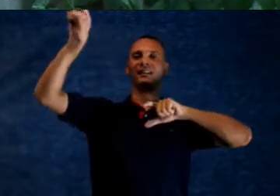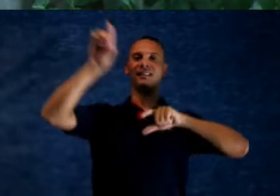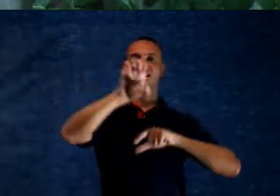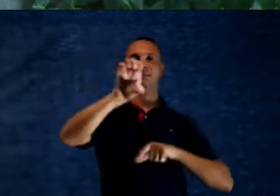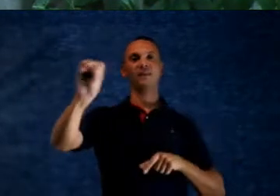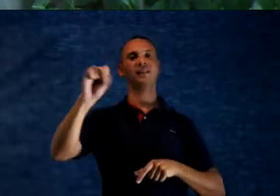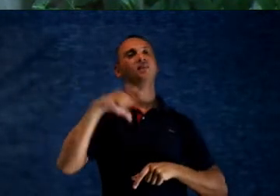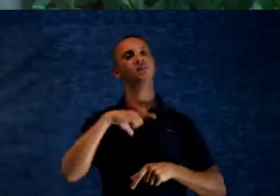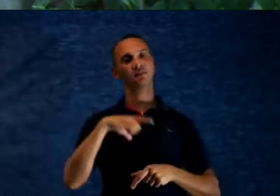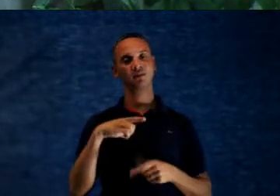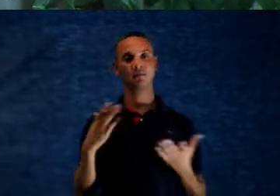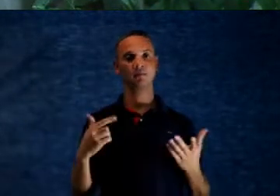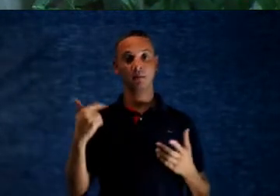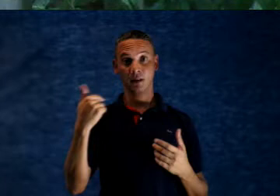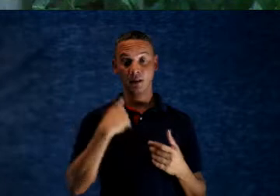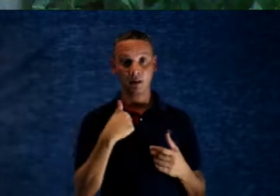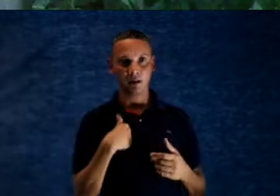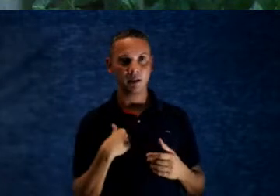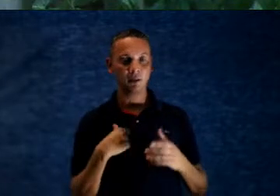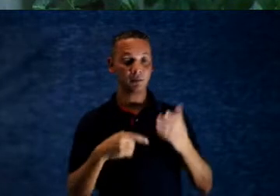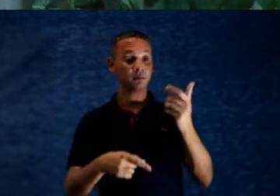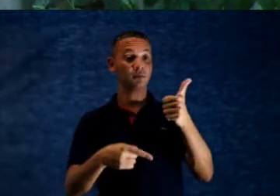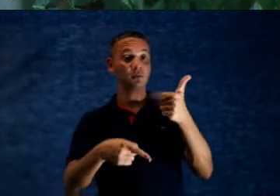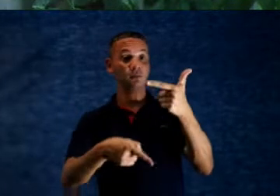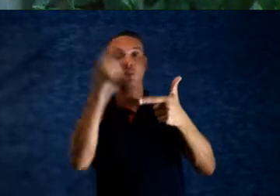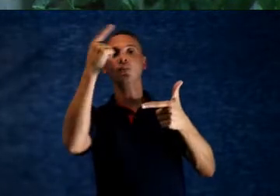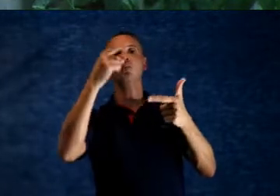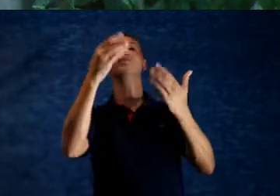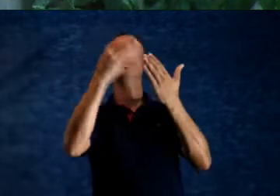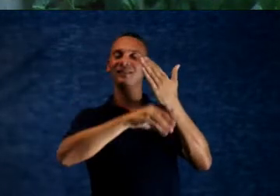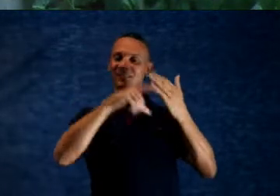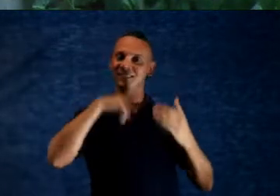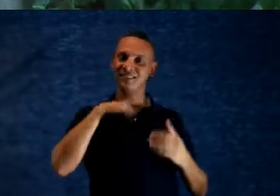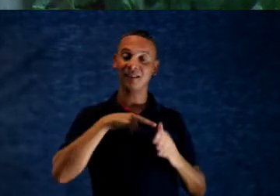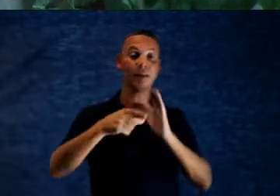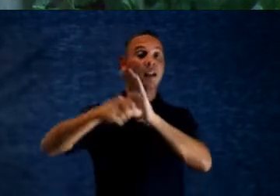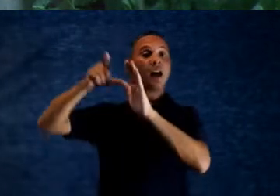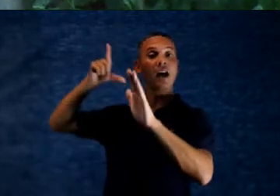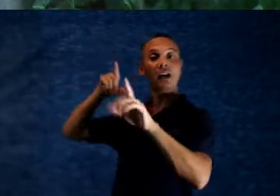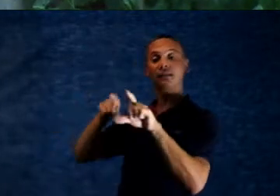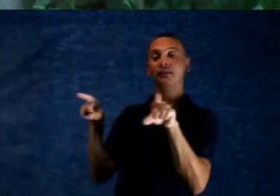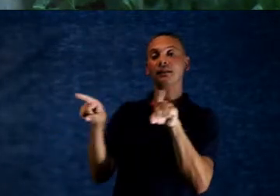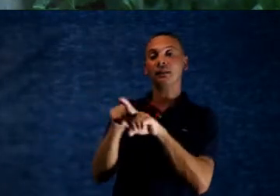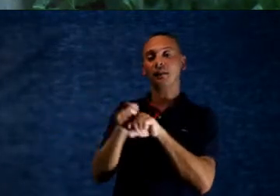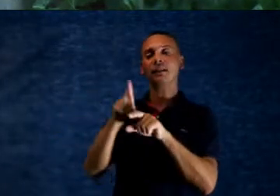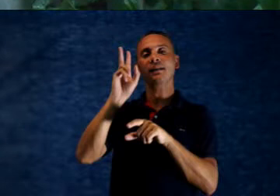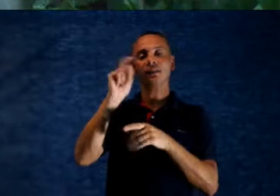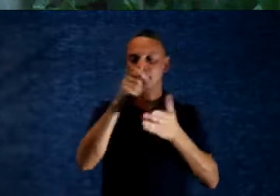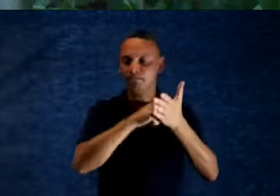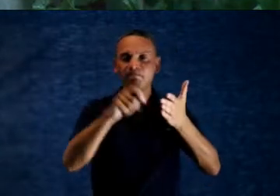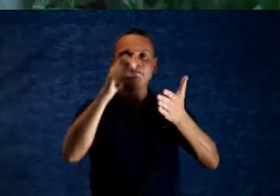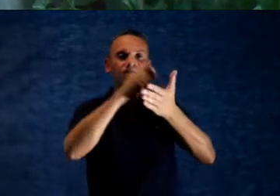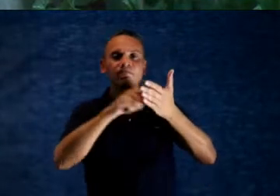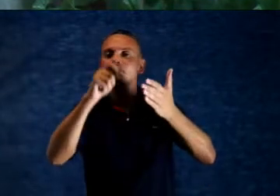espírito-santense. Esta foi a segunda edição do meu mundo literário, tendo antes,